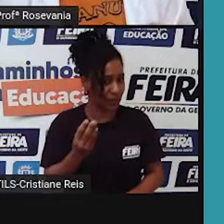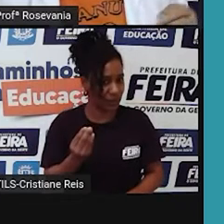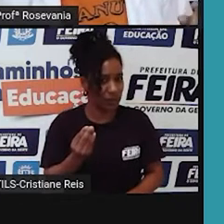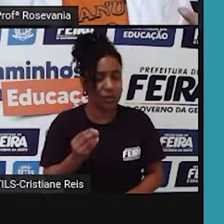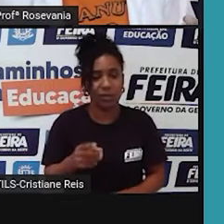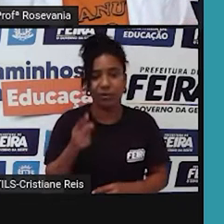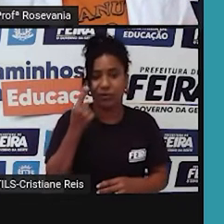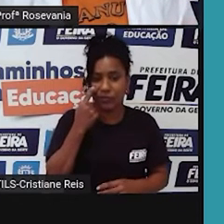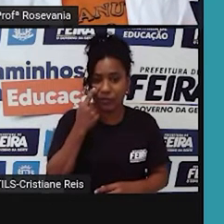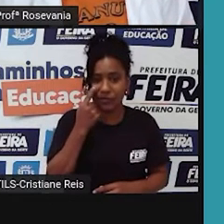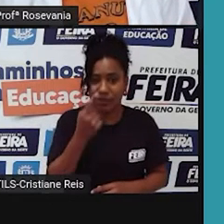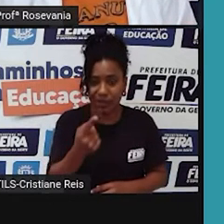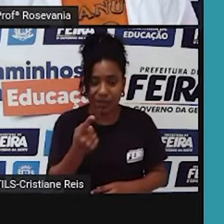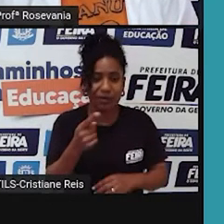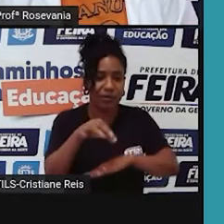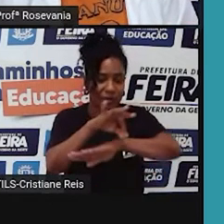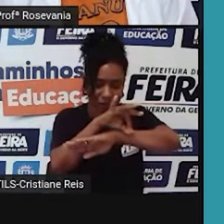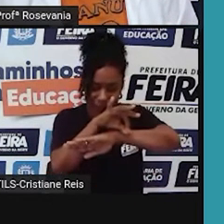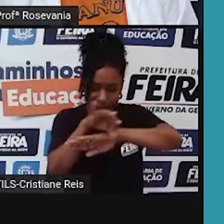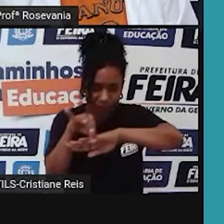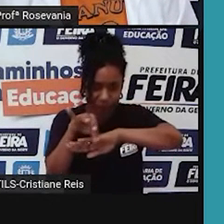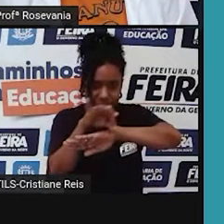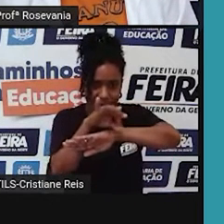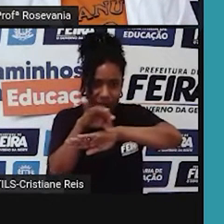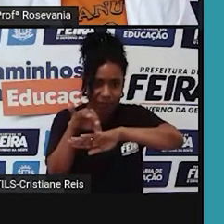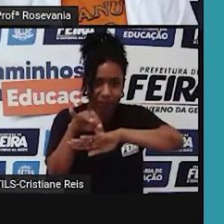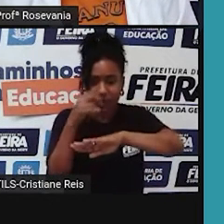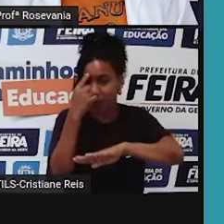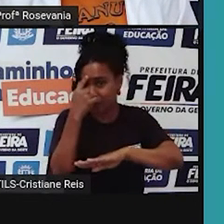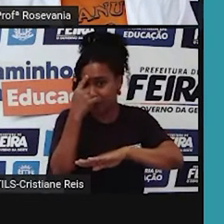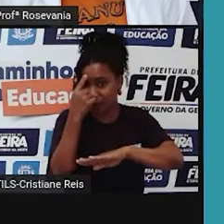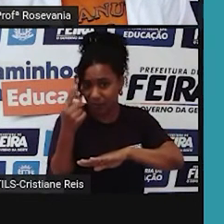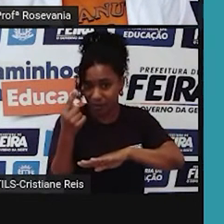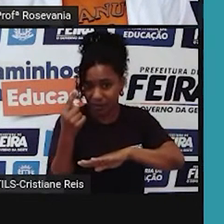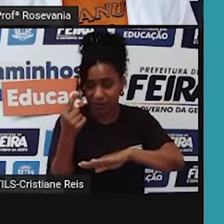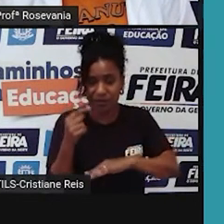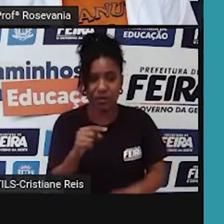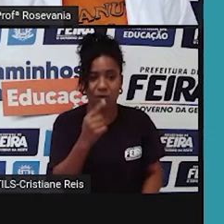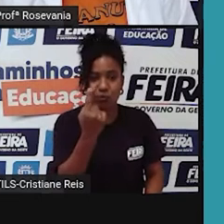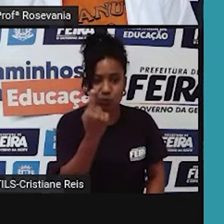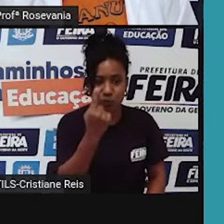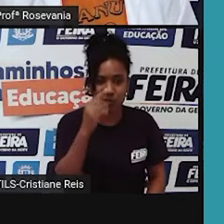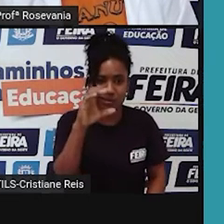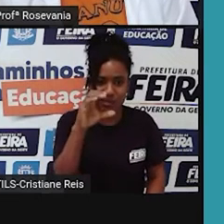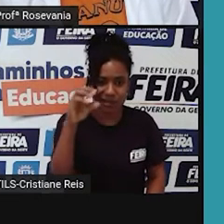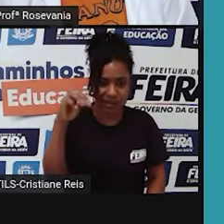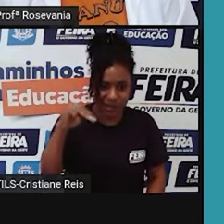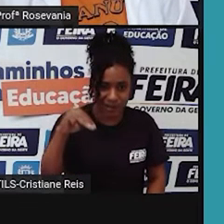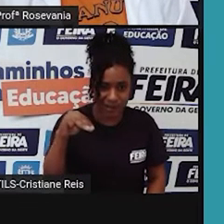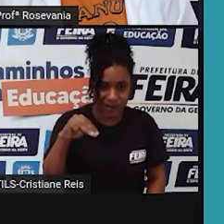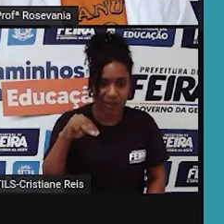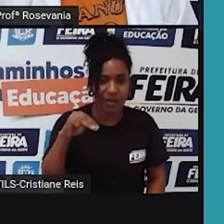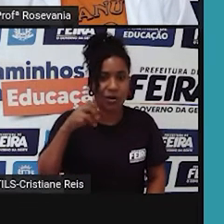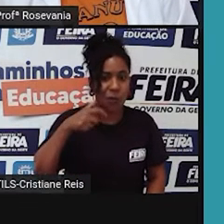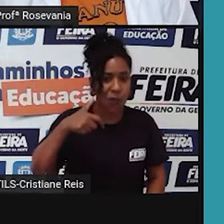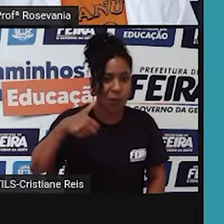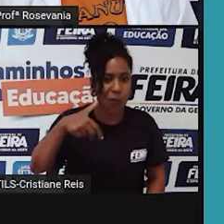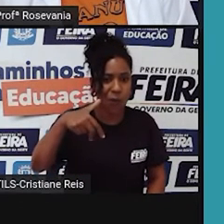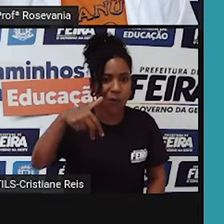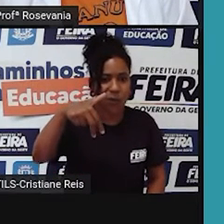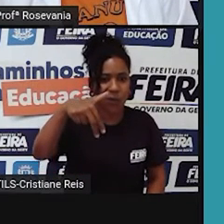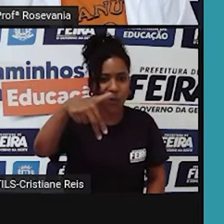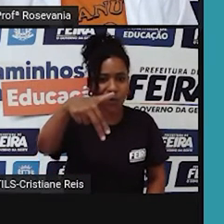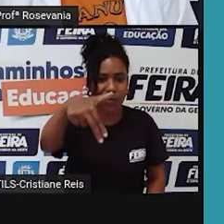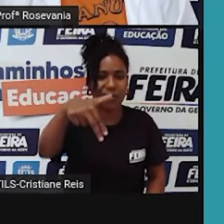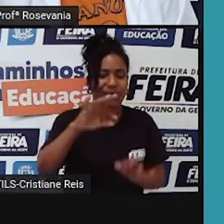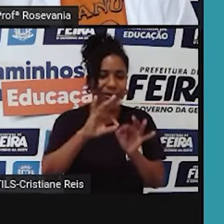hora que chegar lá, que olhar a escala, então eu sei, ah, se eu passar um tracinho de 1 centímetro lá no mapa, eu estou andando quanto, se for